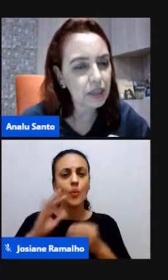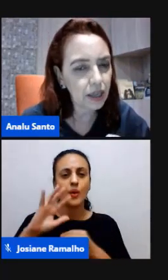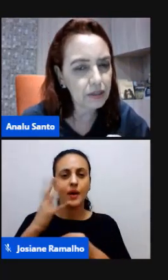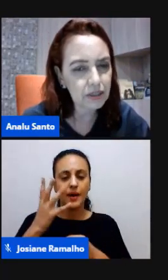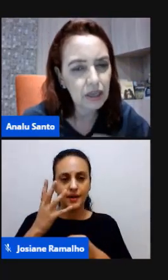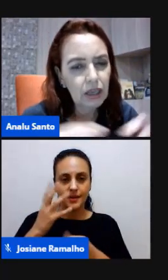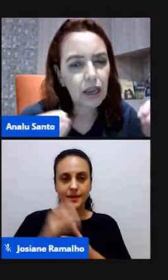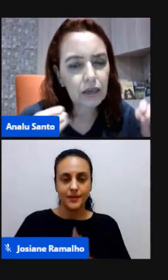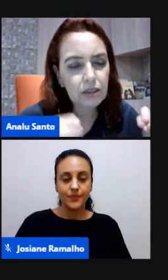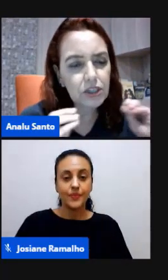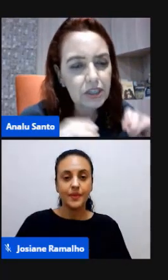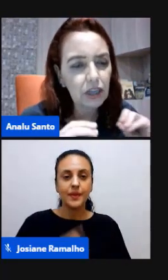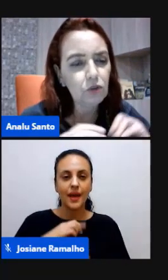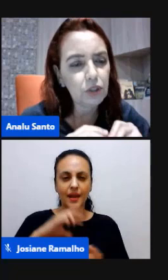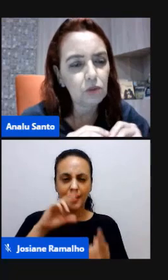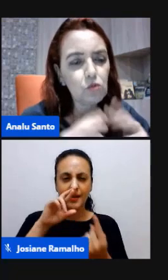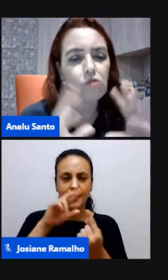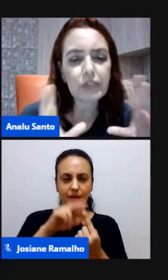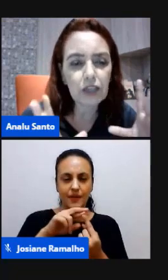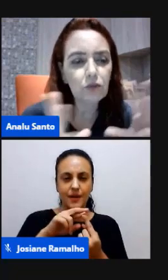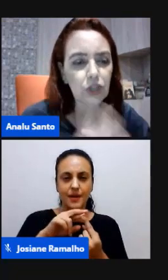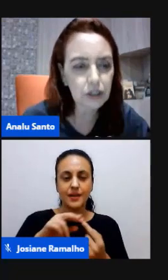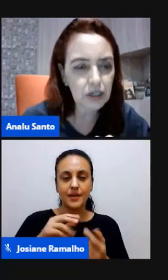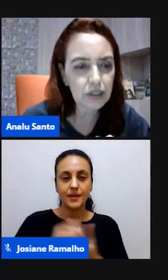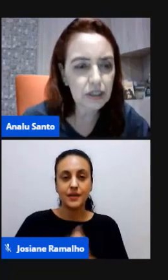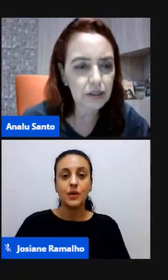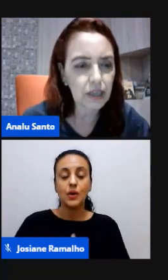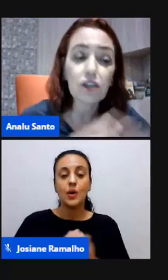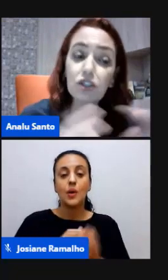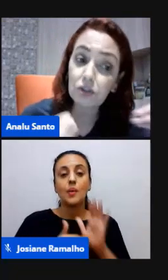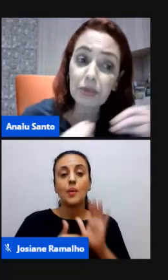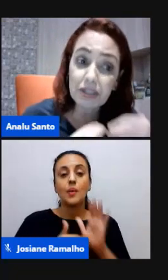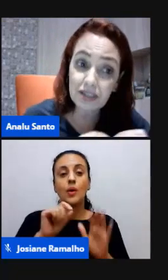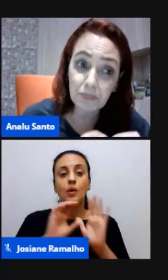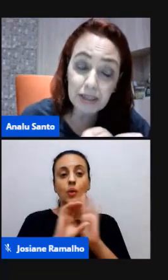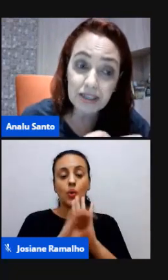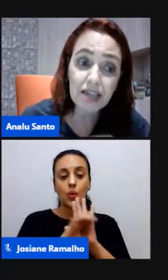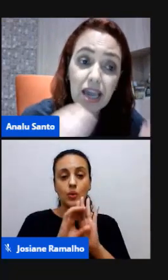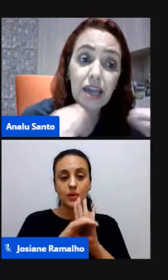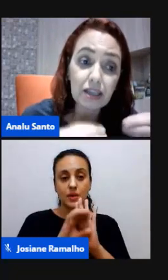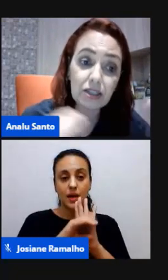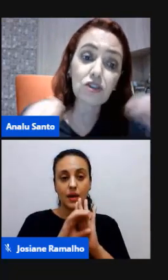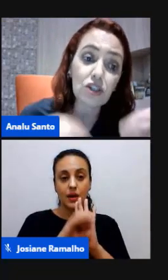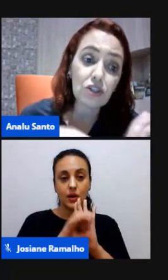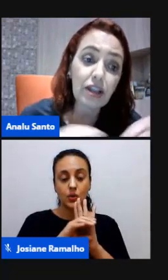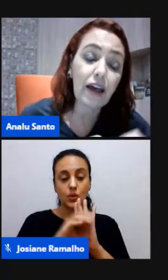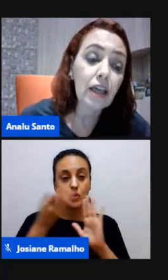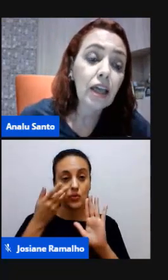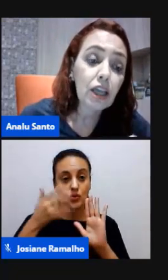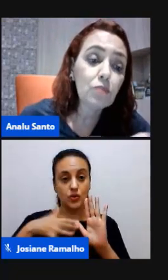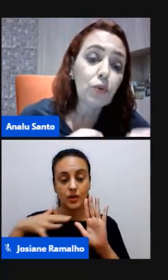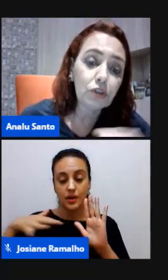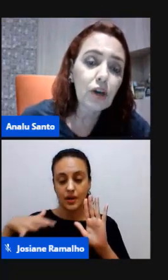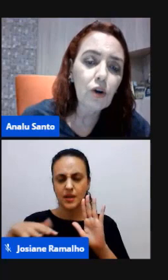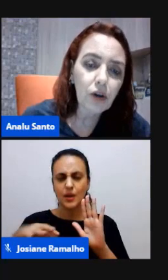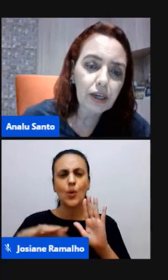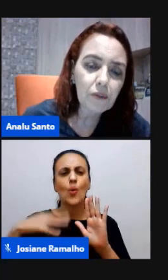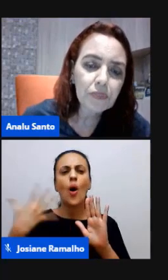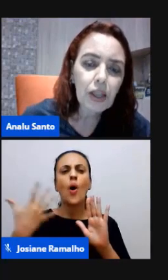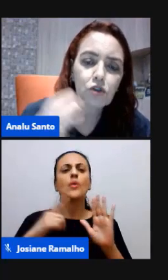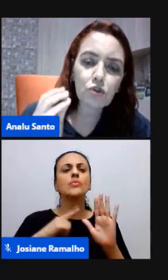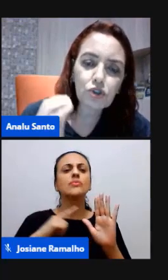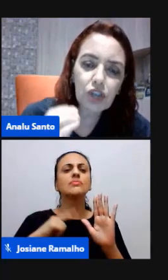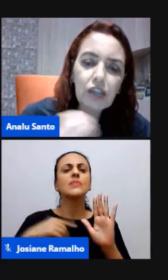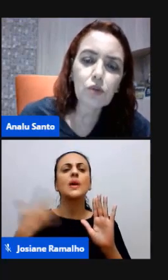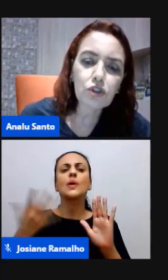nas DCNEs, dizendo que um conceito de criança que a gente precisa pensar, que é esse que a gente está imbuído agora,